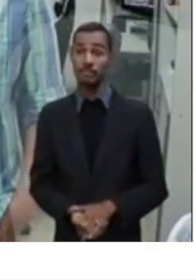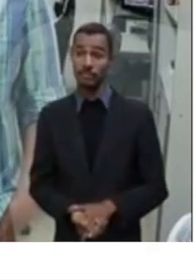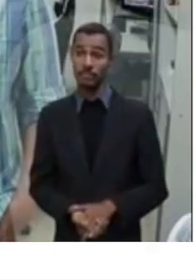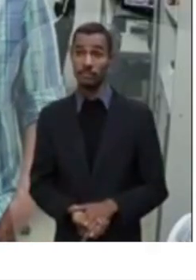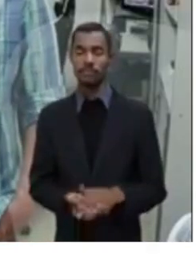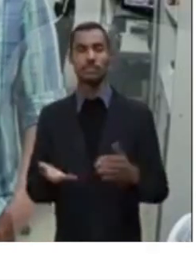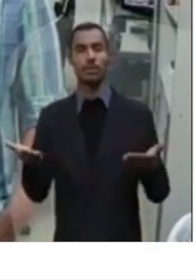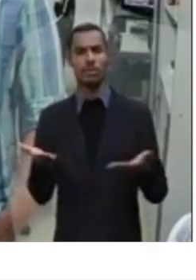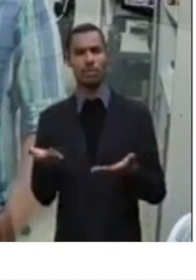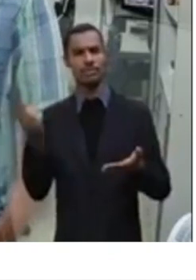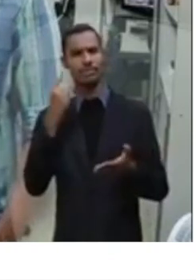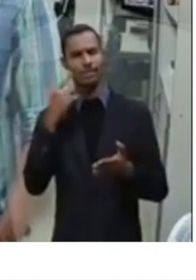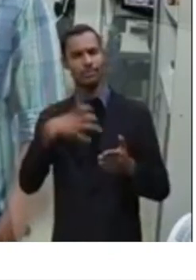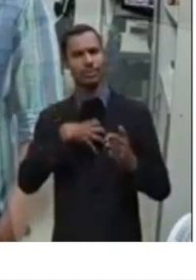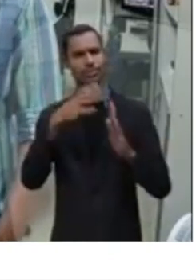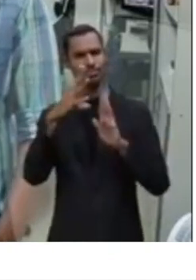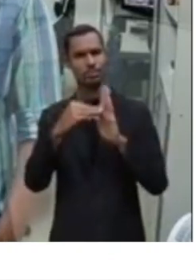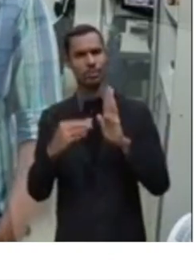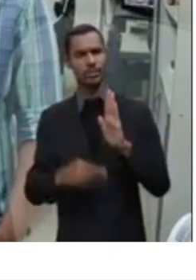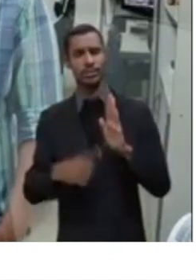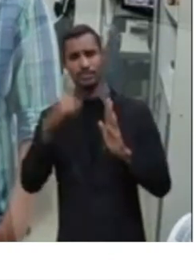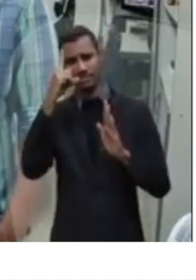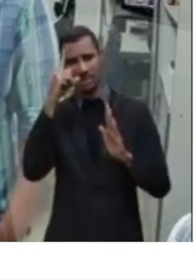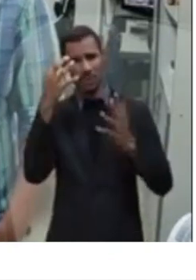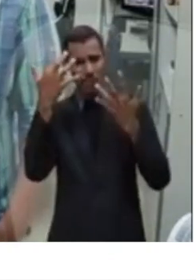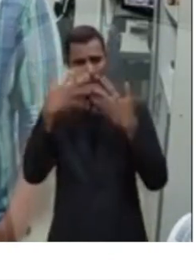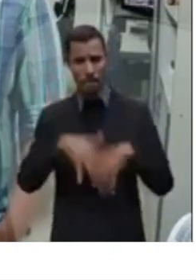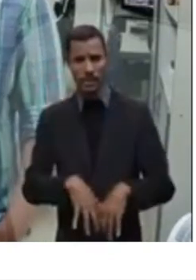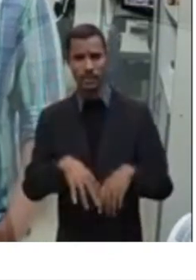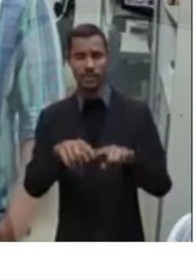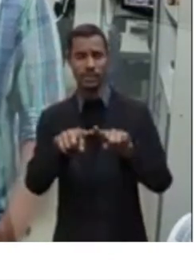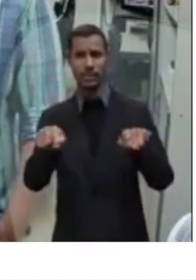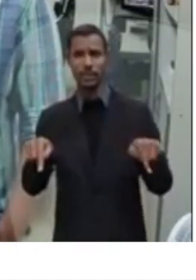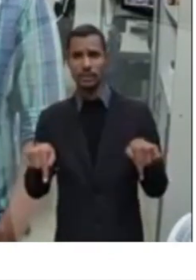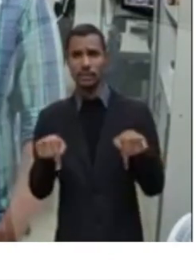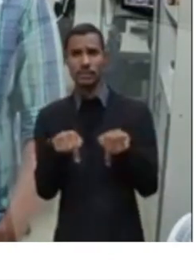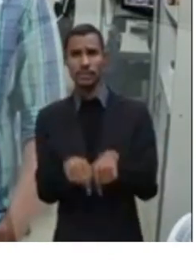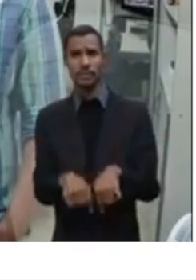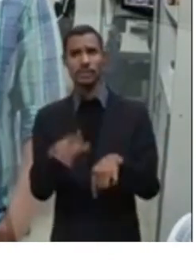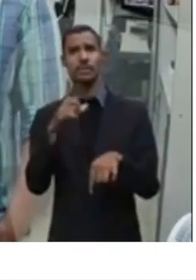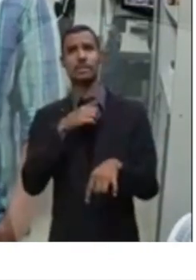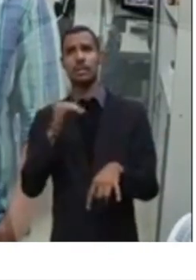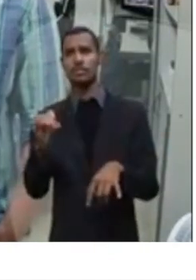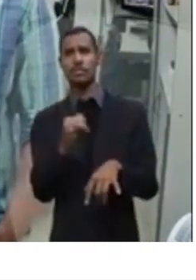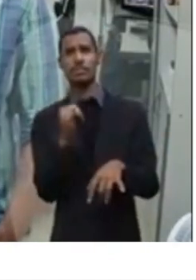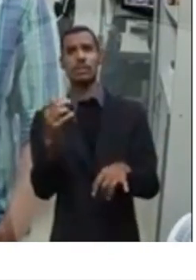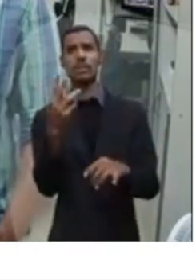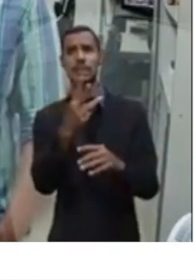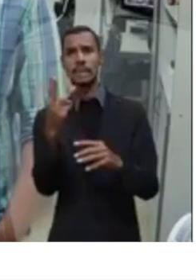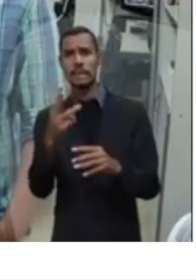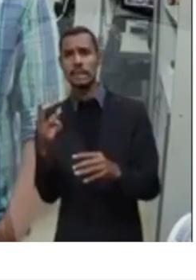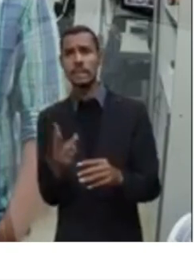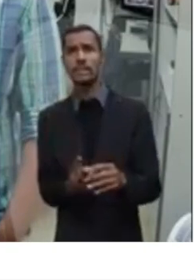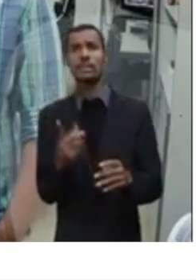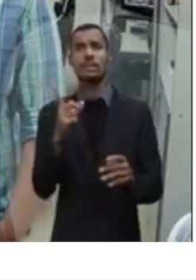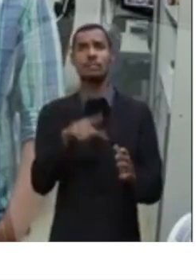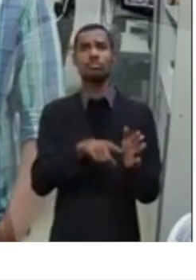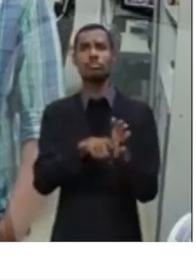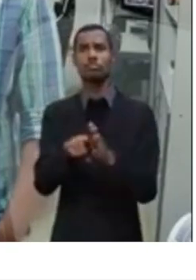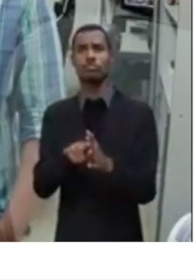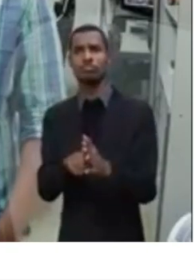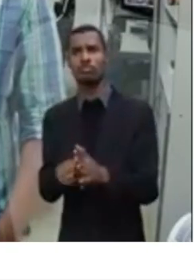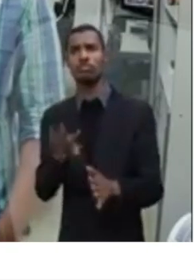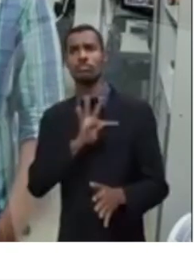gente fazer modelos aí mais complexos do terreno, né? Modelos tridimensionais. Dá para ter agora